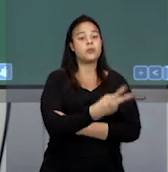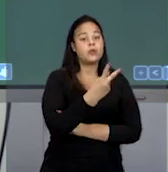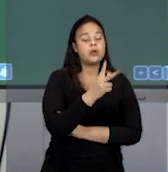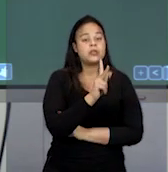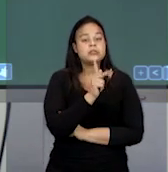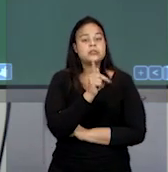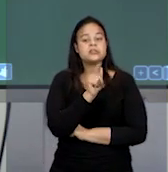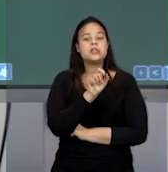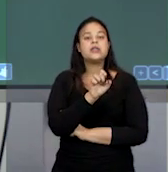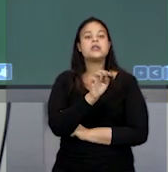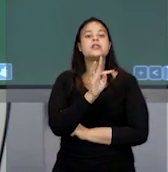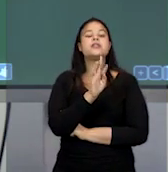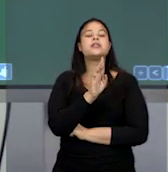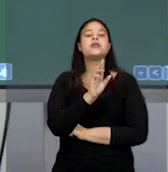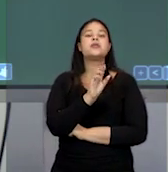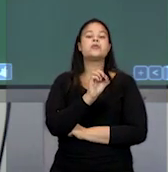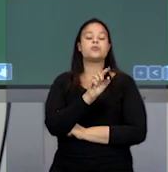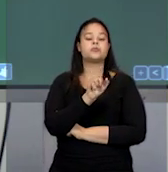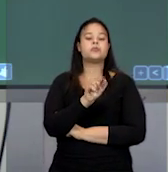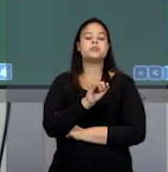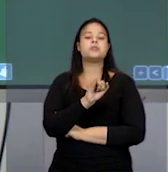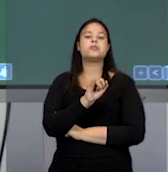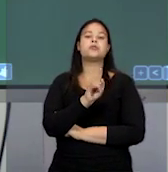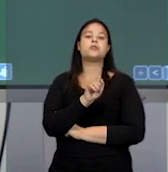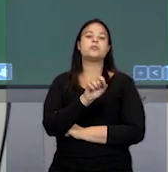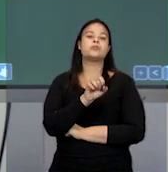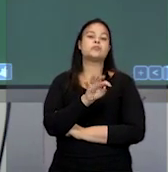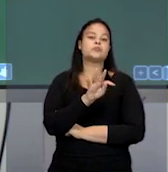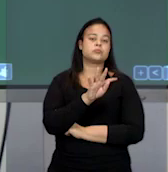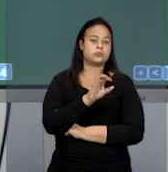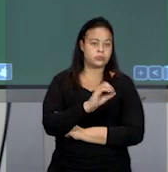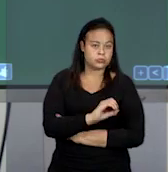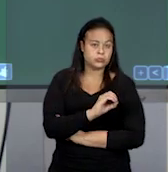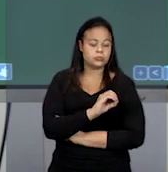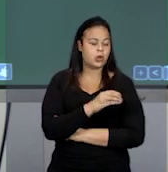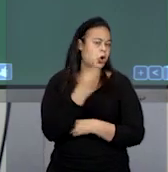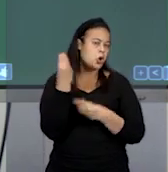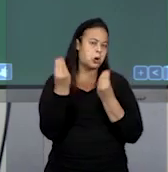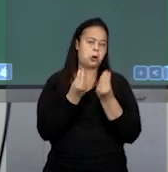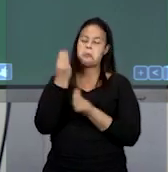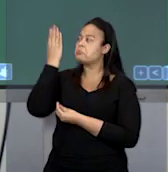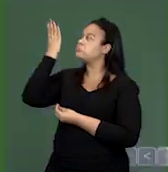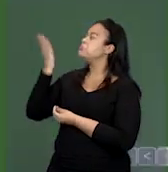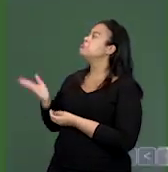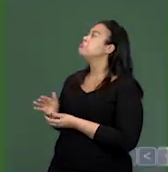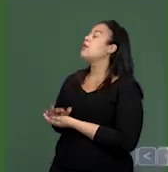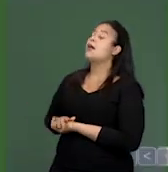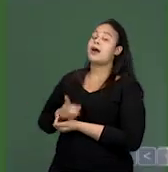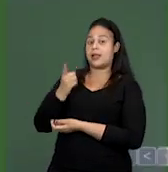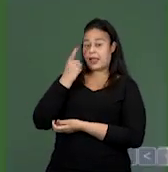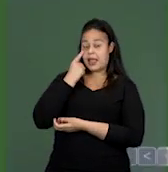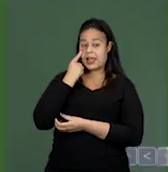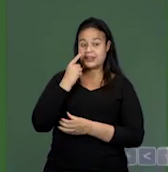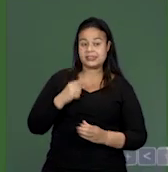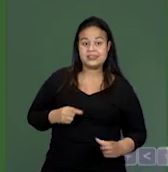Izinho. Czão, Izinho. Como que vai ficar aqui, olha? Czão, Czão,